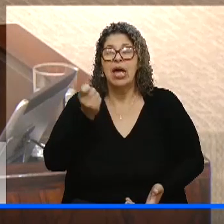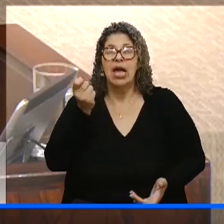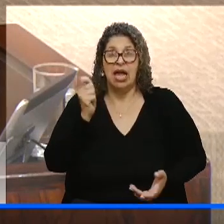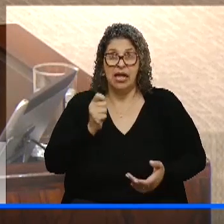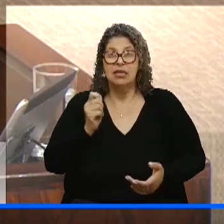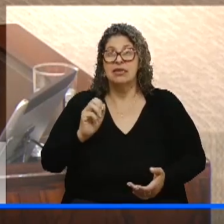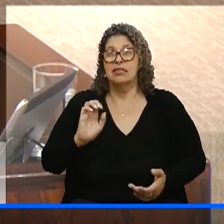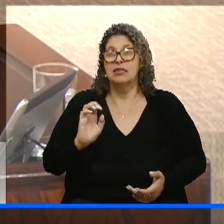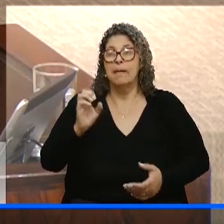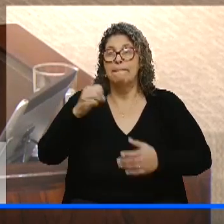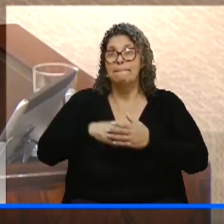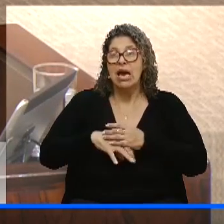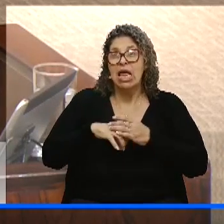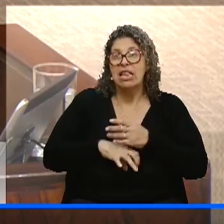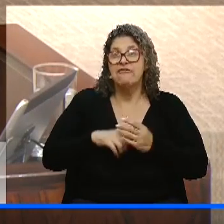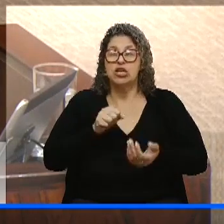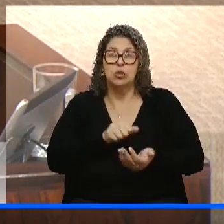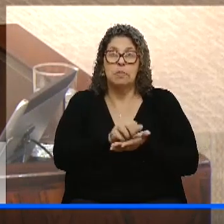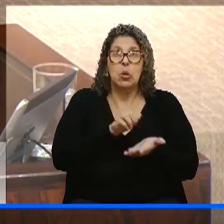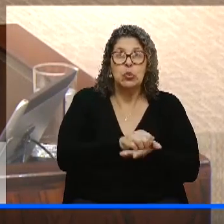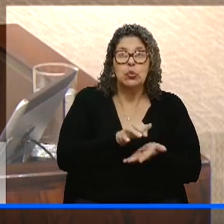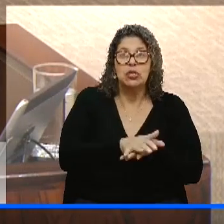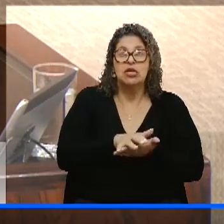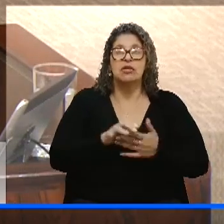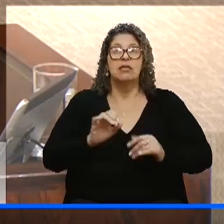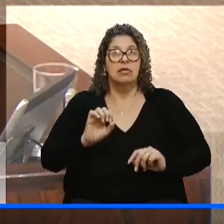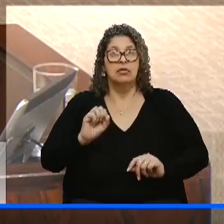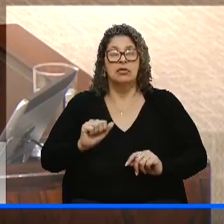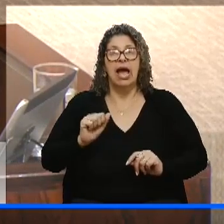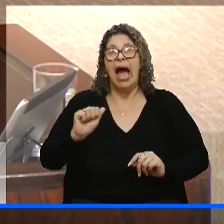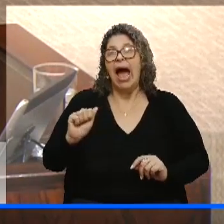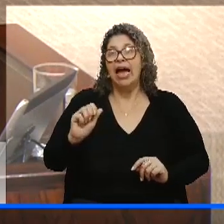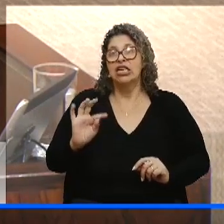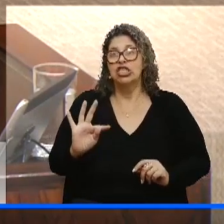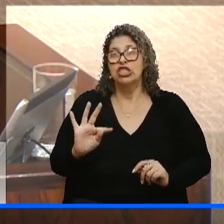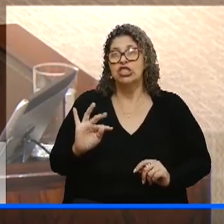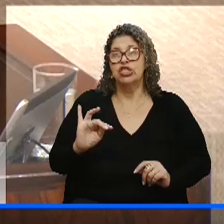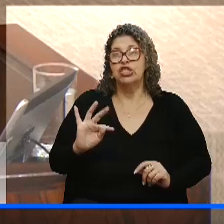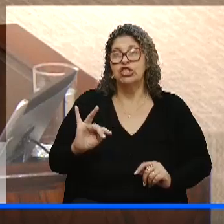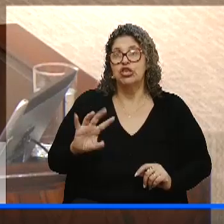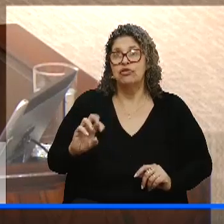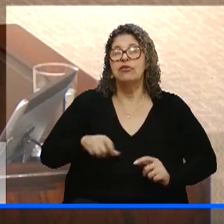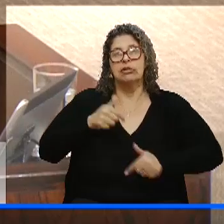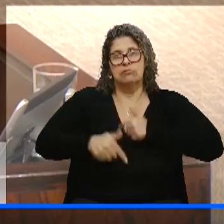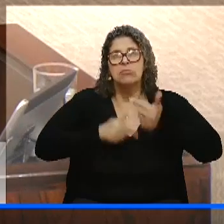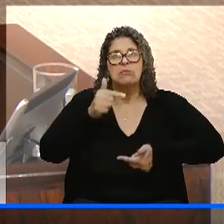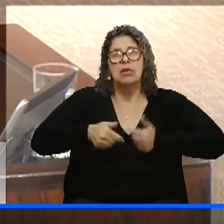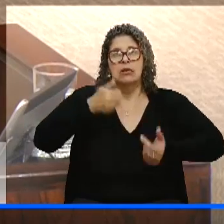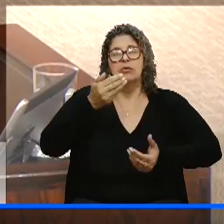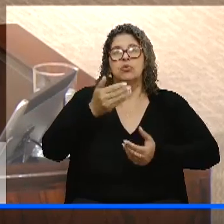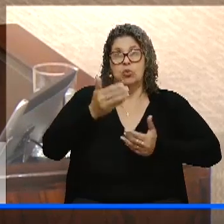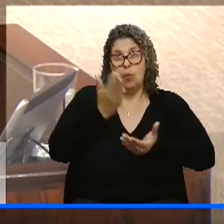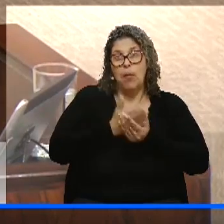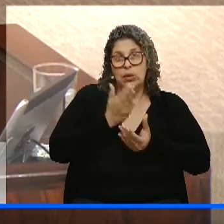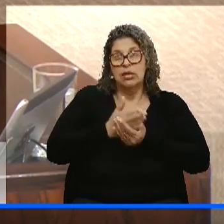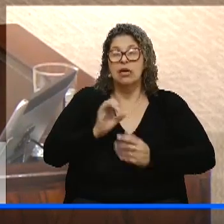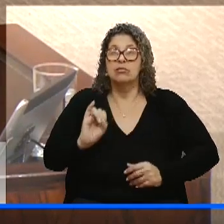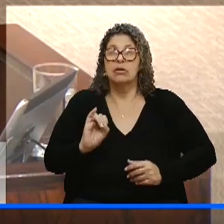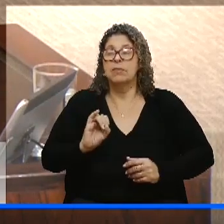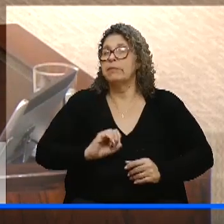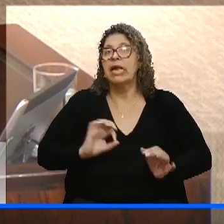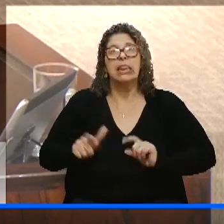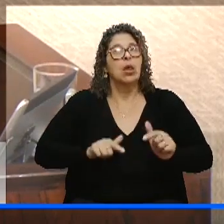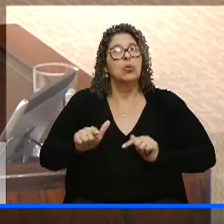esse prêmio de produtividade é pago para ativos aqueles que estão trabalhando nos processos e também para inativos